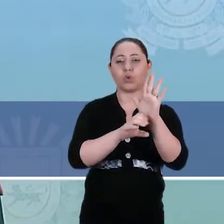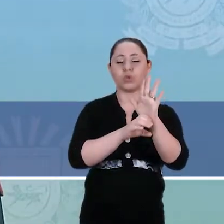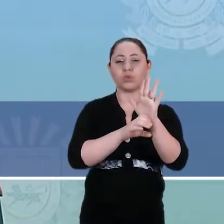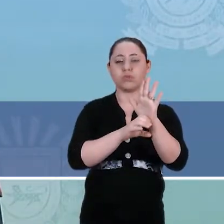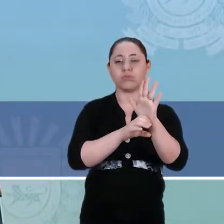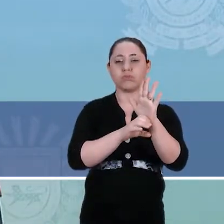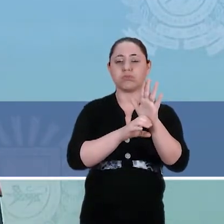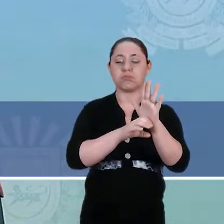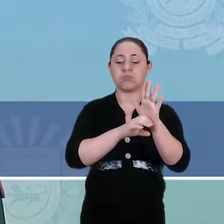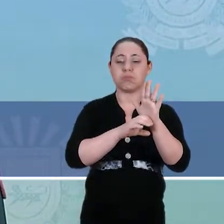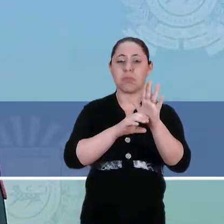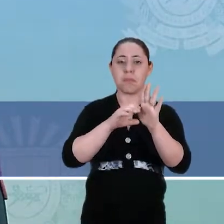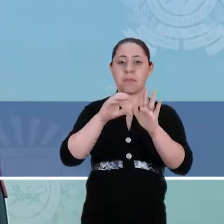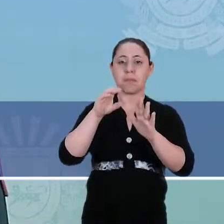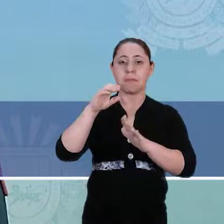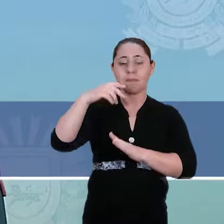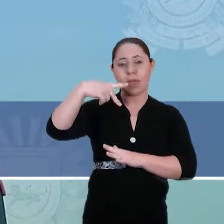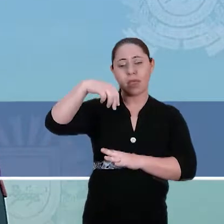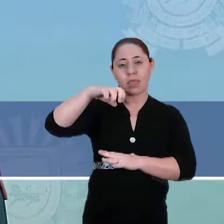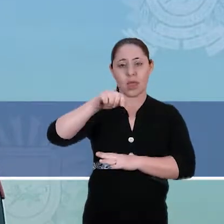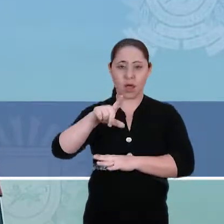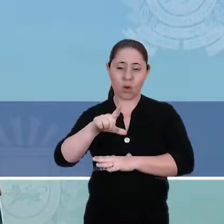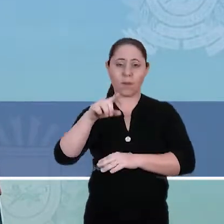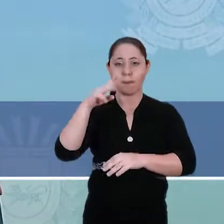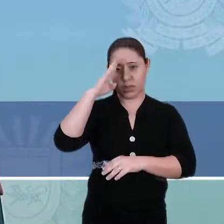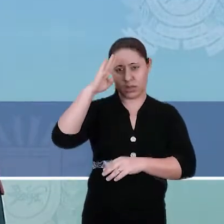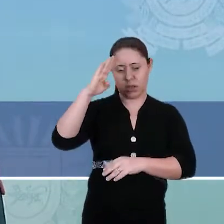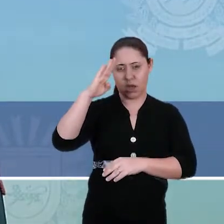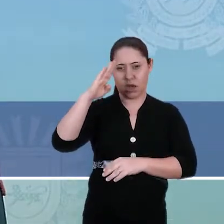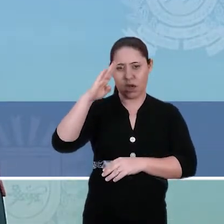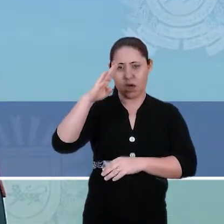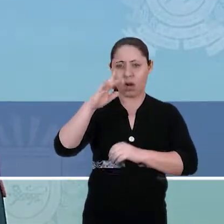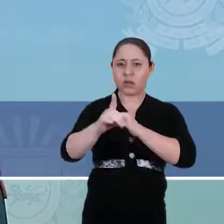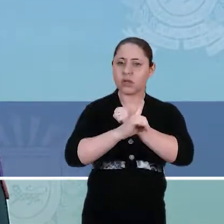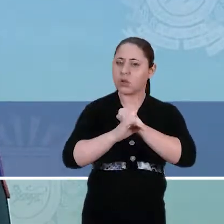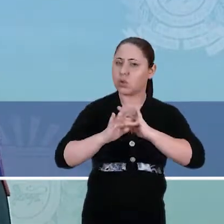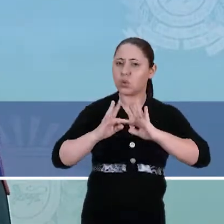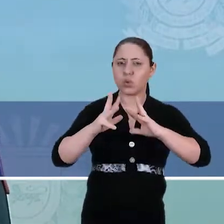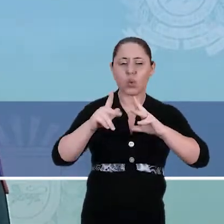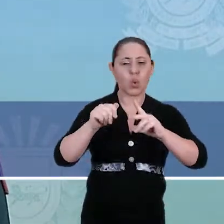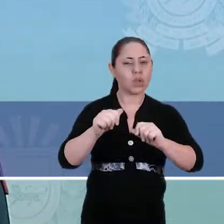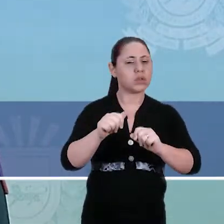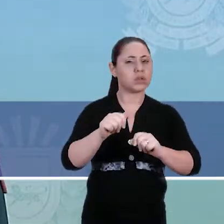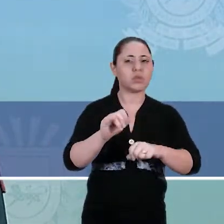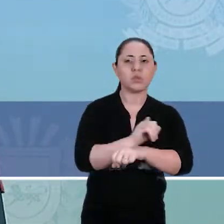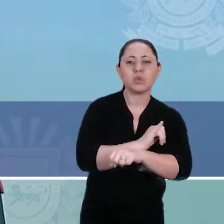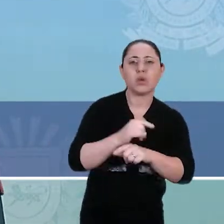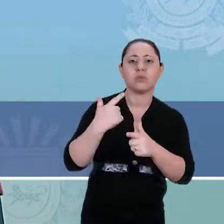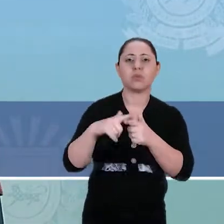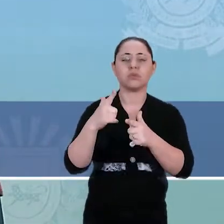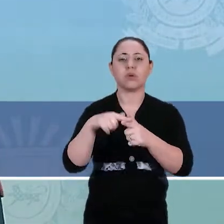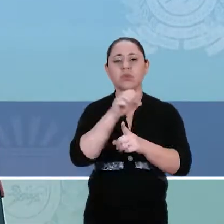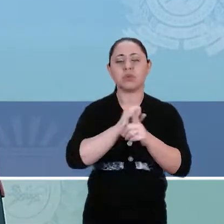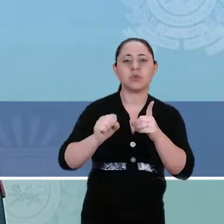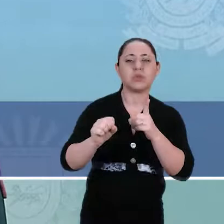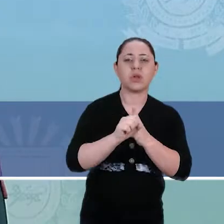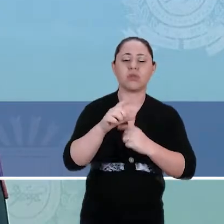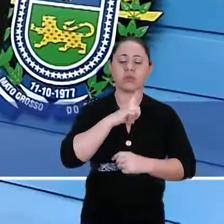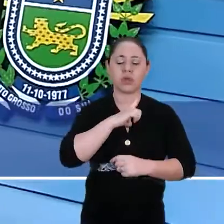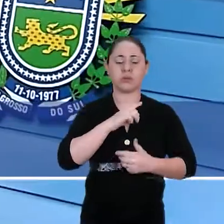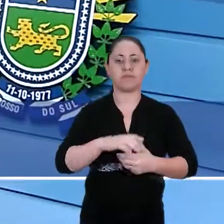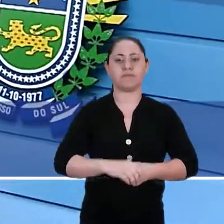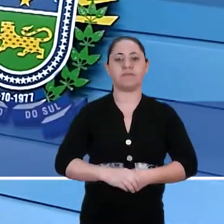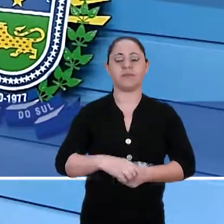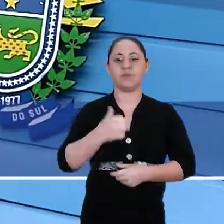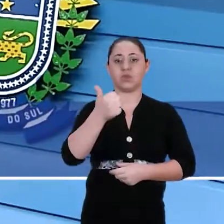ela preenche todas essas necessidades da população, incluso com as questões sociais, os programas sociais que ela possui.